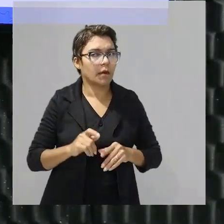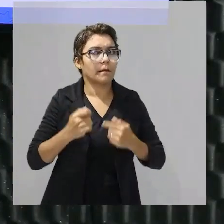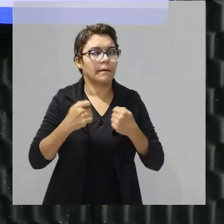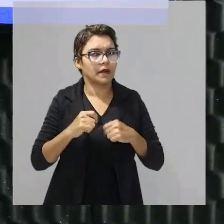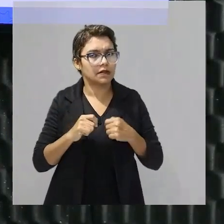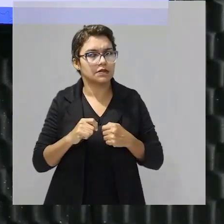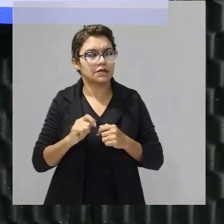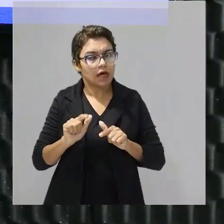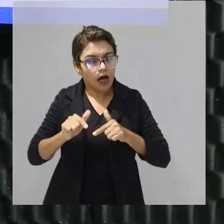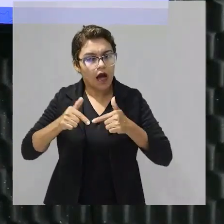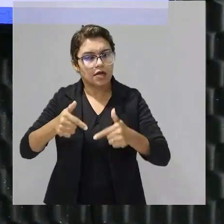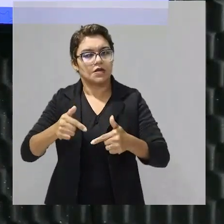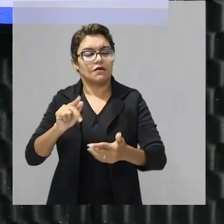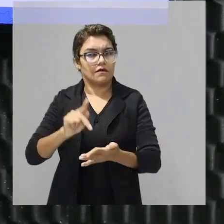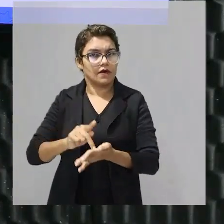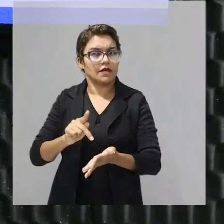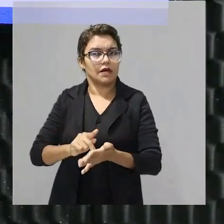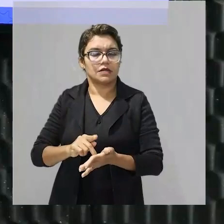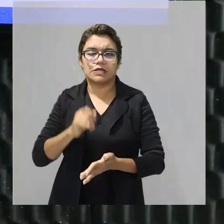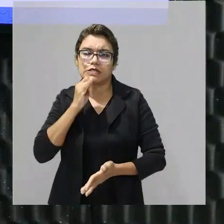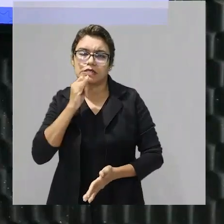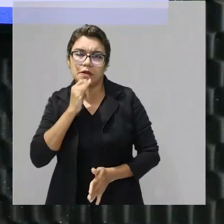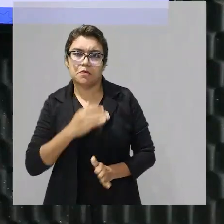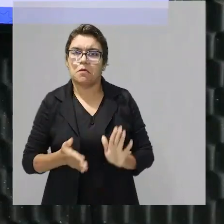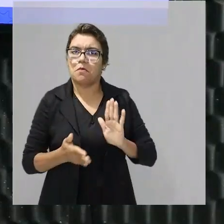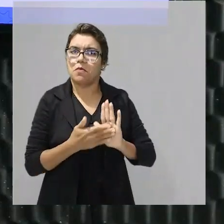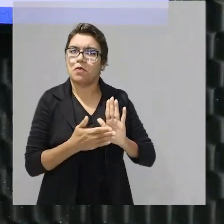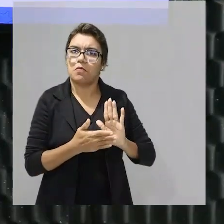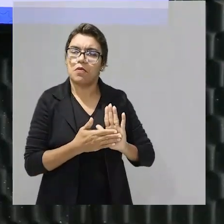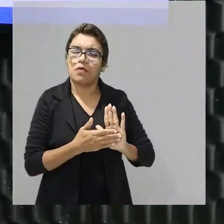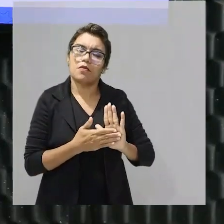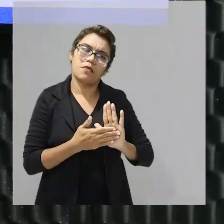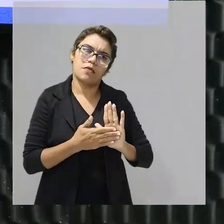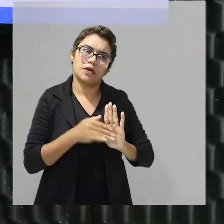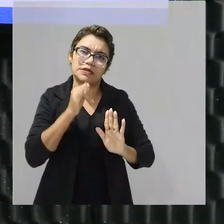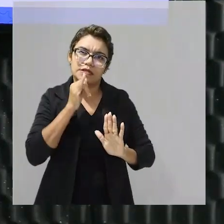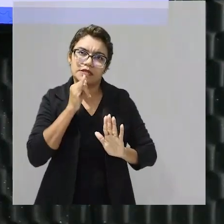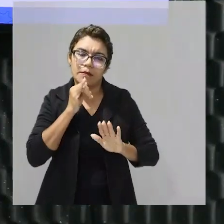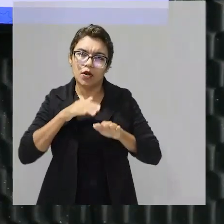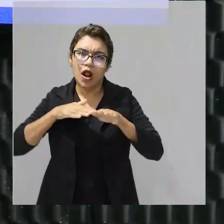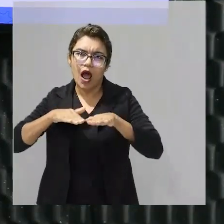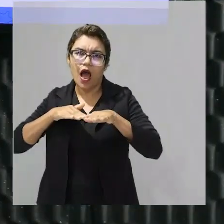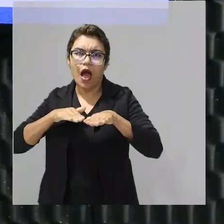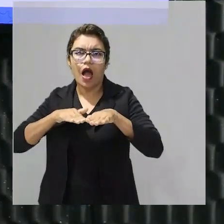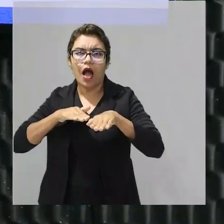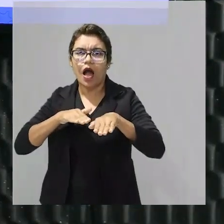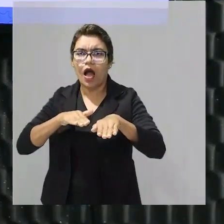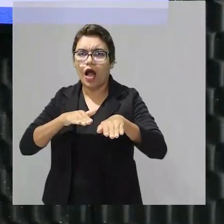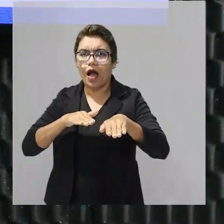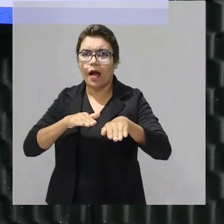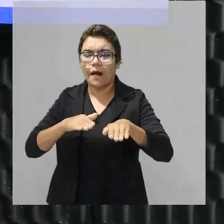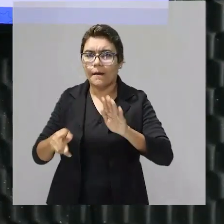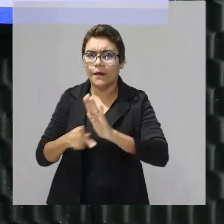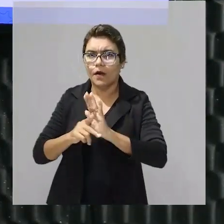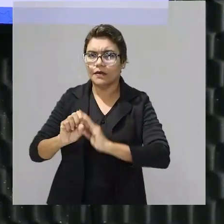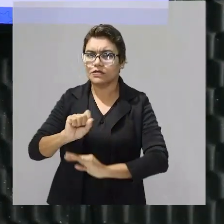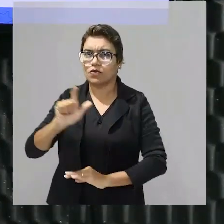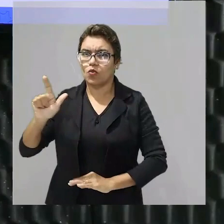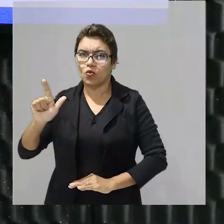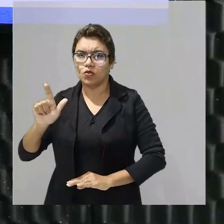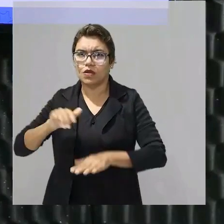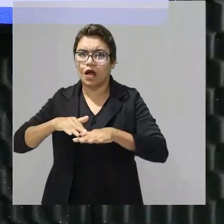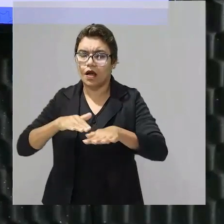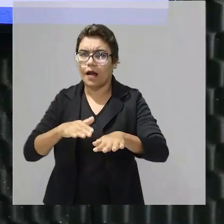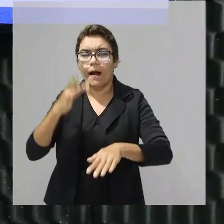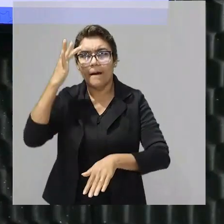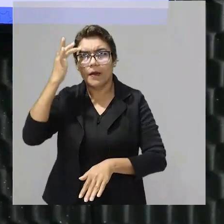aquele problema que foi apresentado lá no tema que foi definido pela banca, tá certo? Então, tem que ser uma